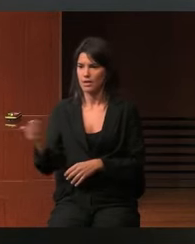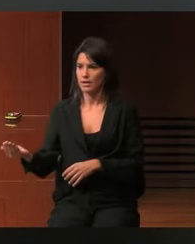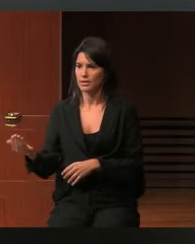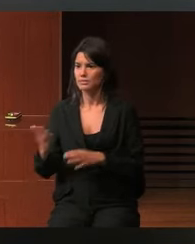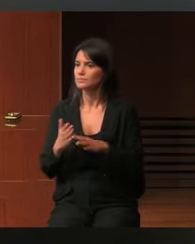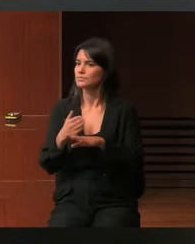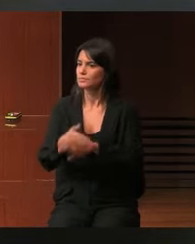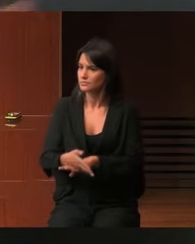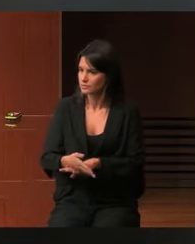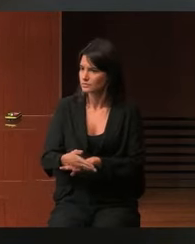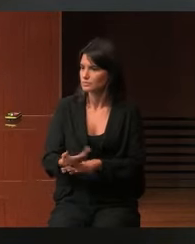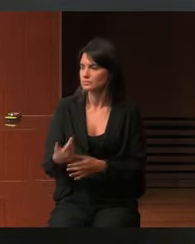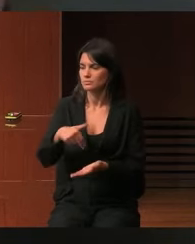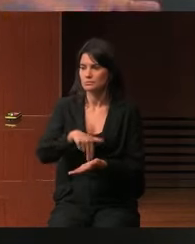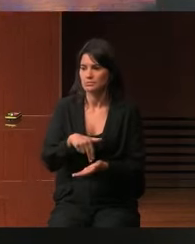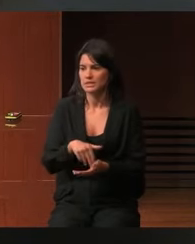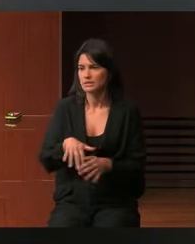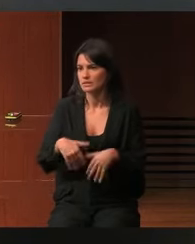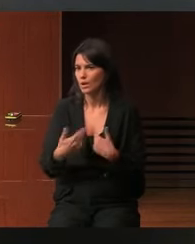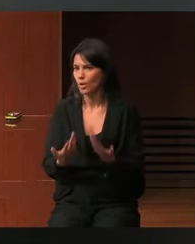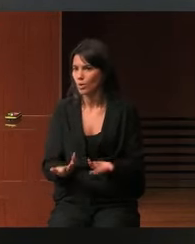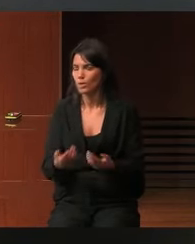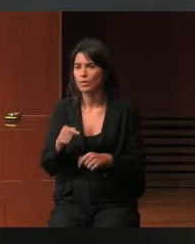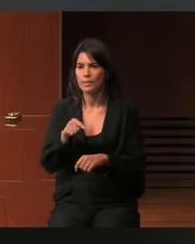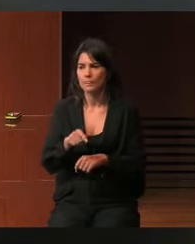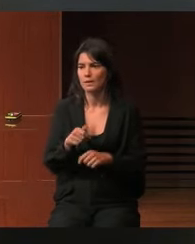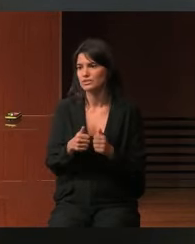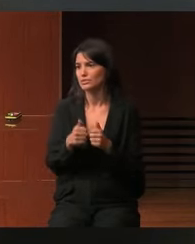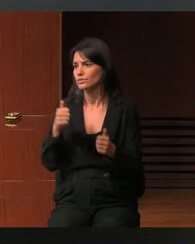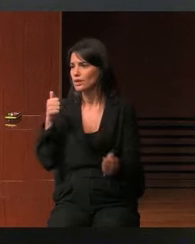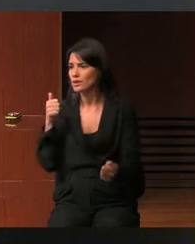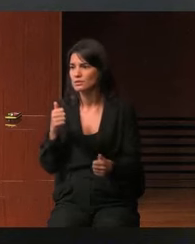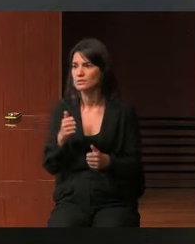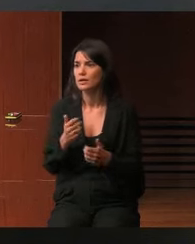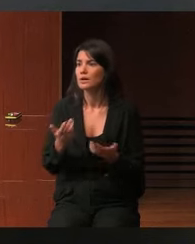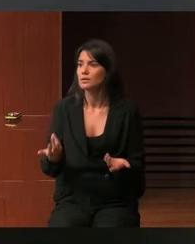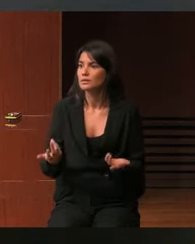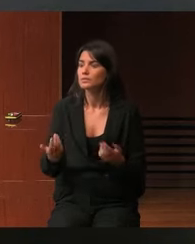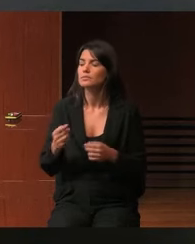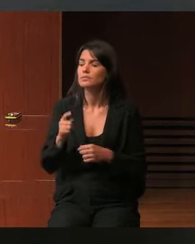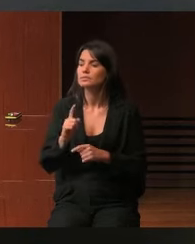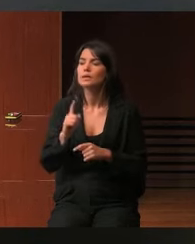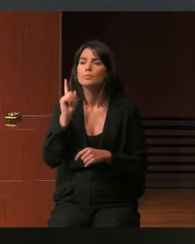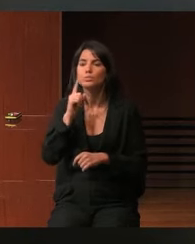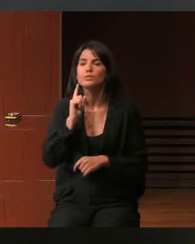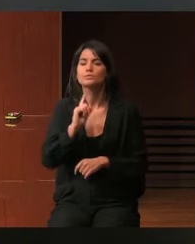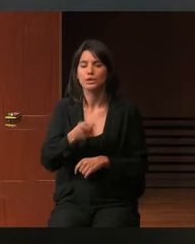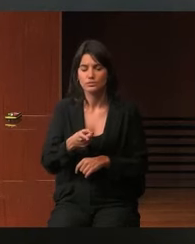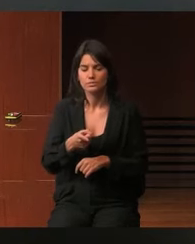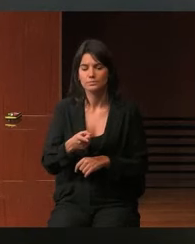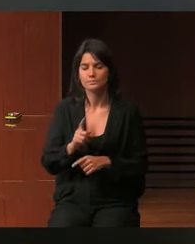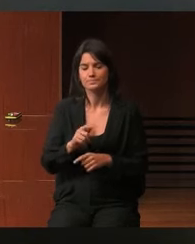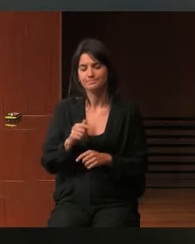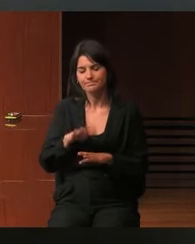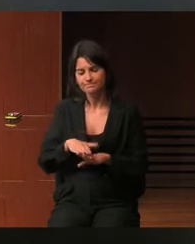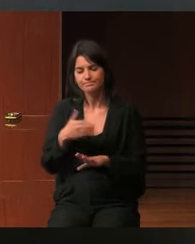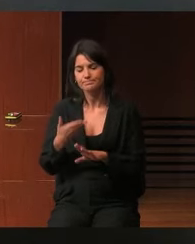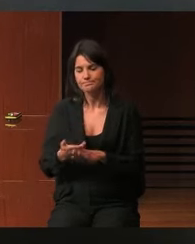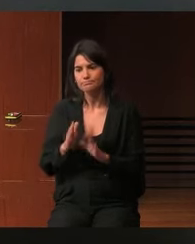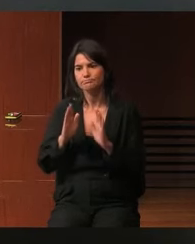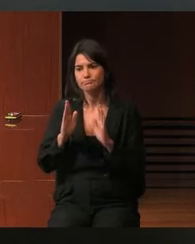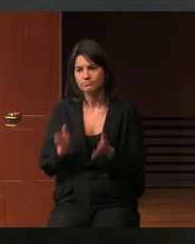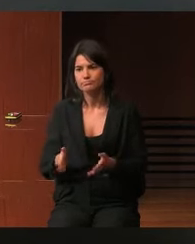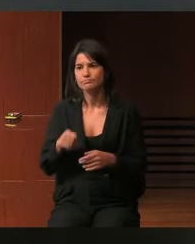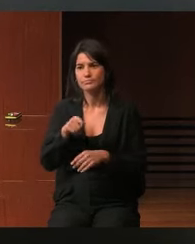acede presencial ou à distância, e o que é importante é que se reforce